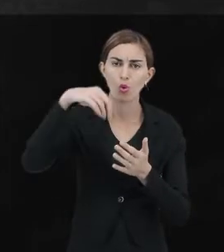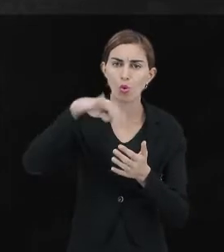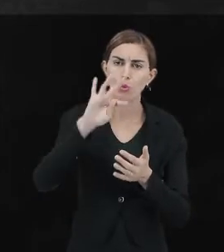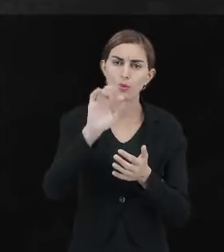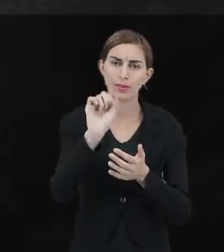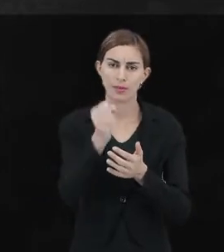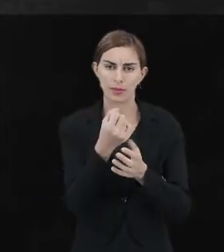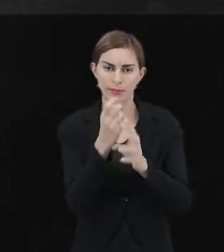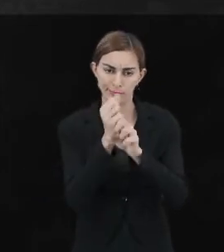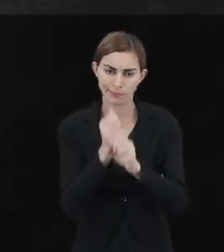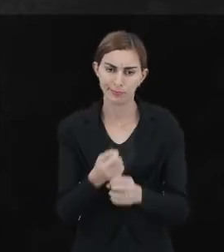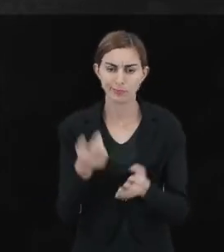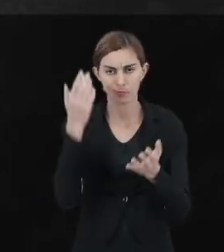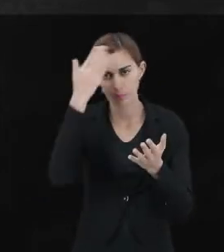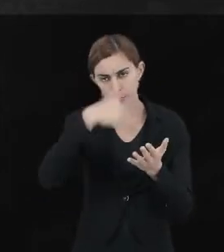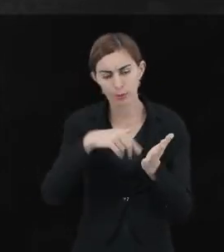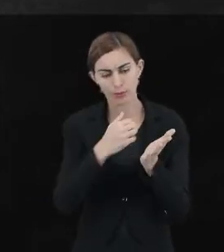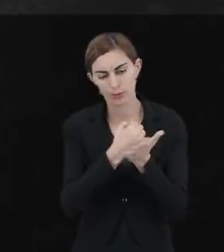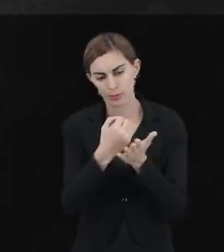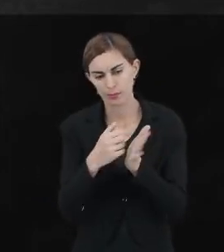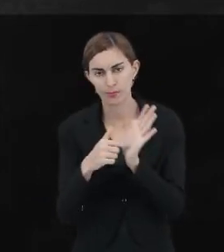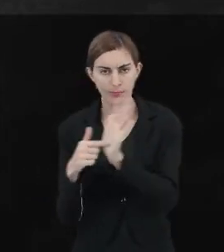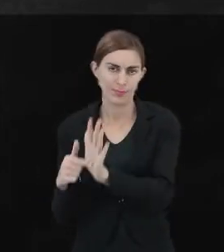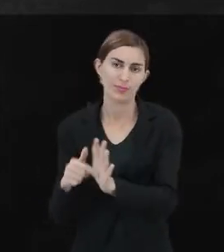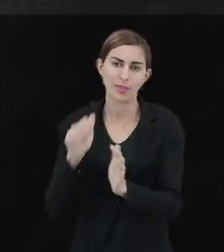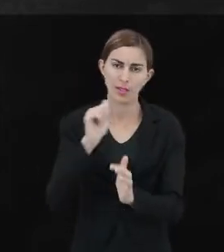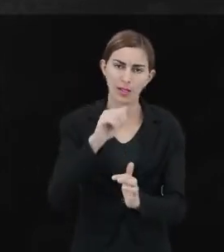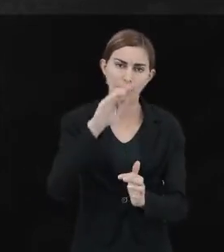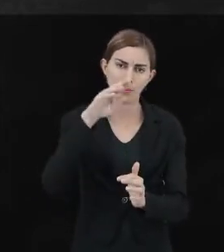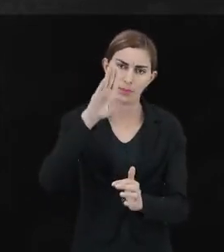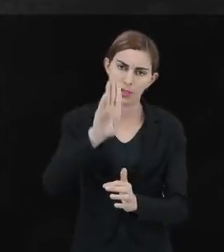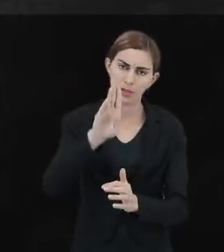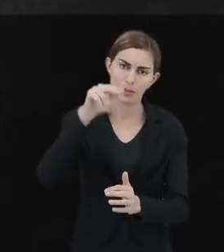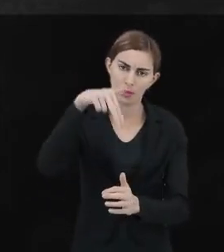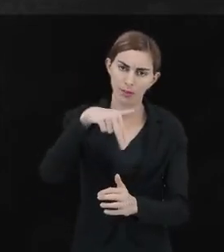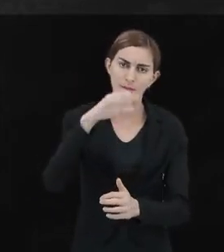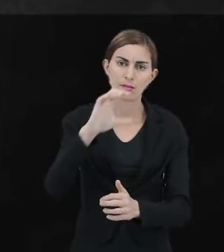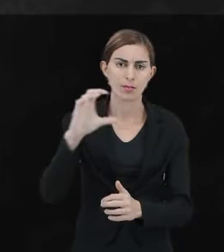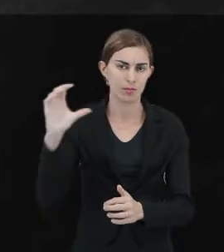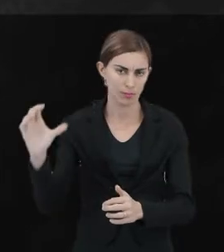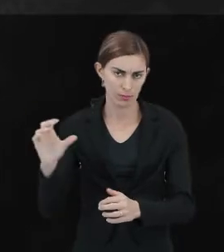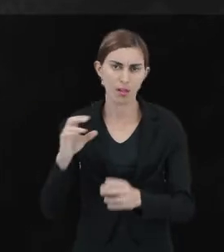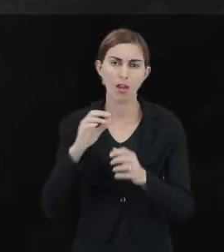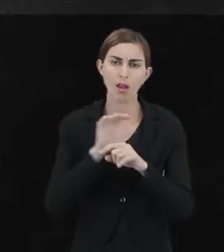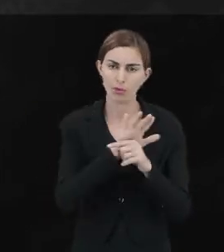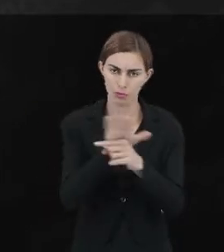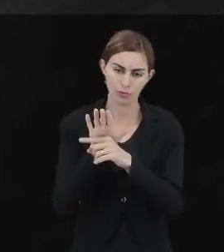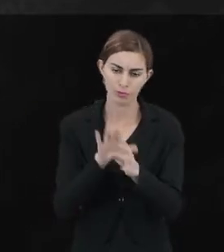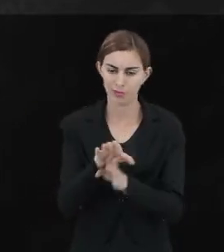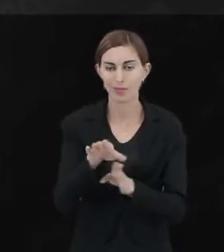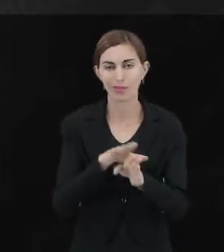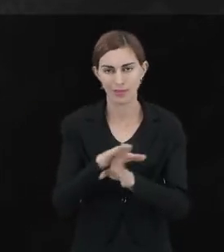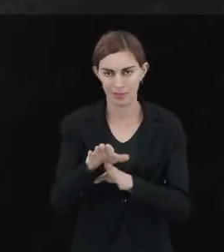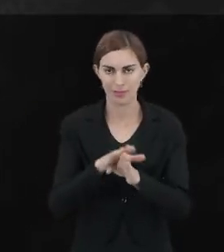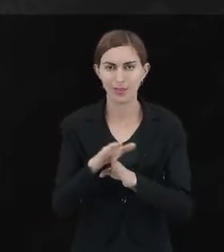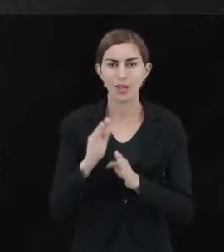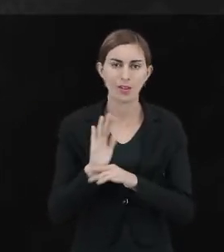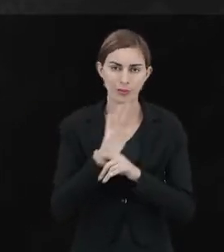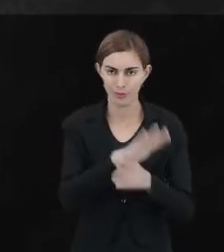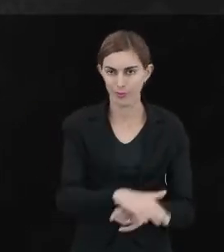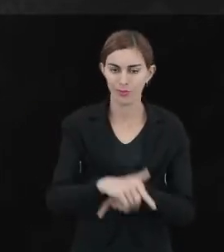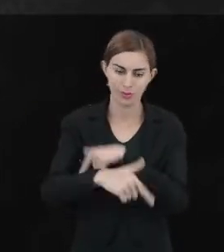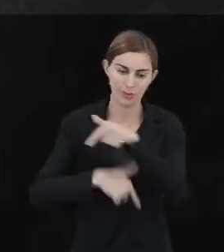à comunidade. Além disso, por exemplo, a BNCC oferece orientações normativas gerais para guiar